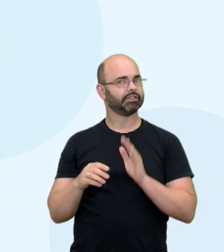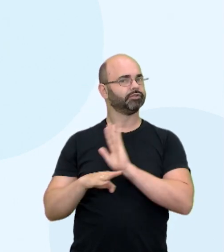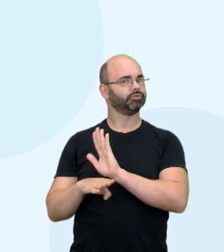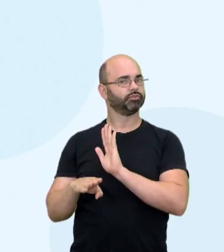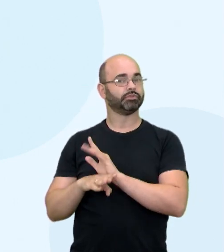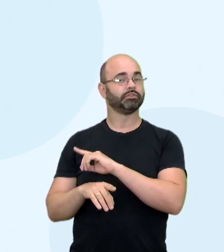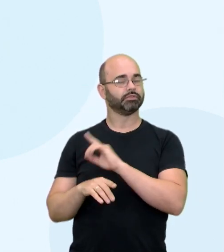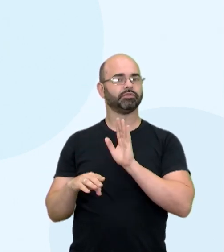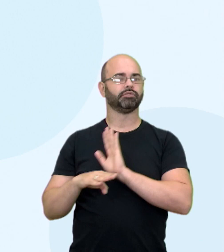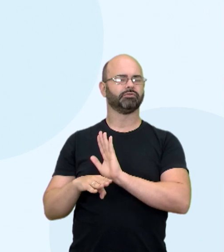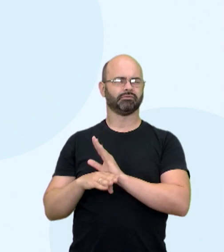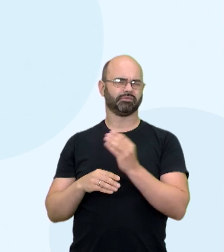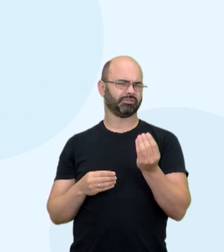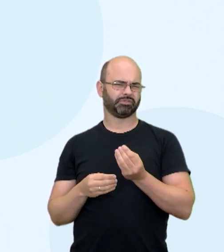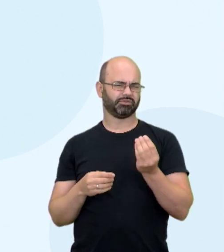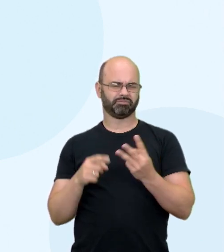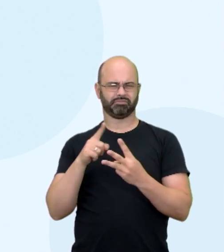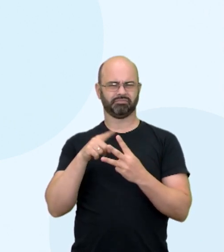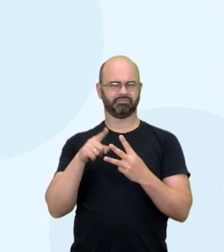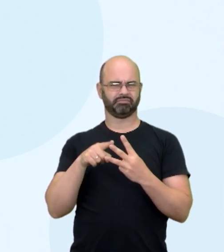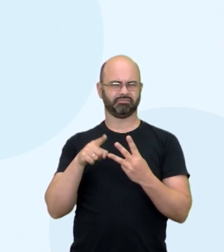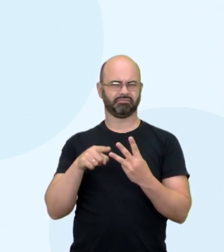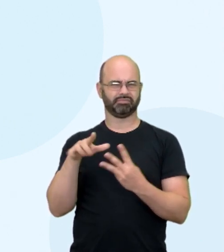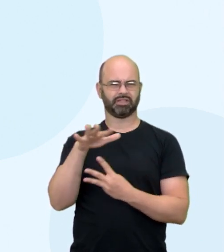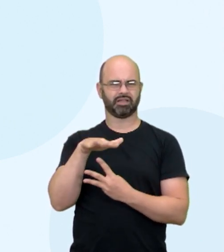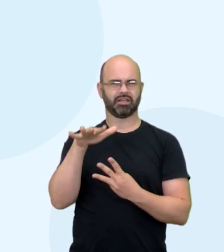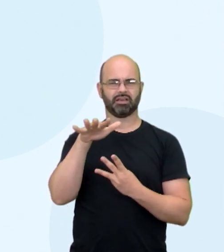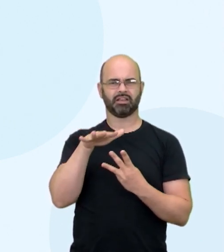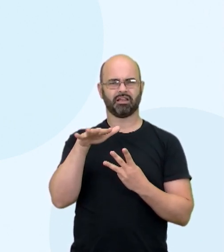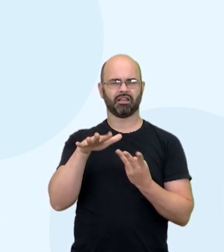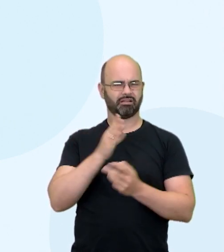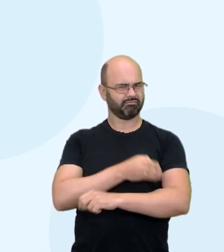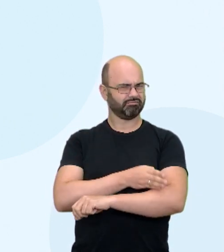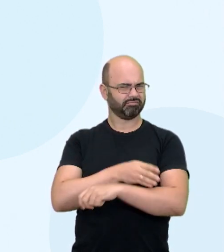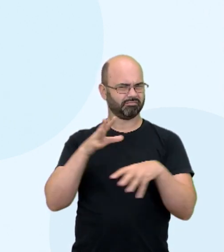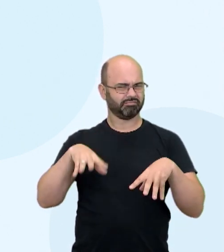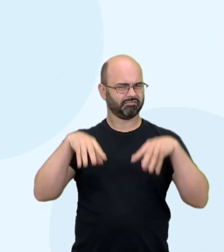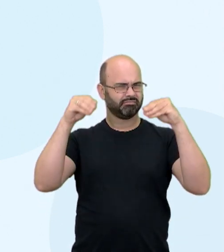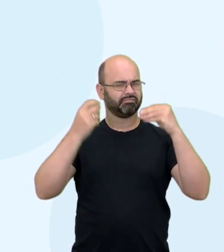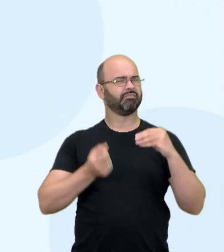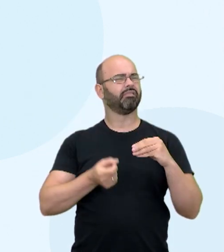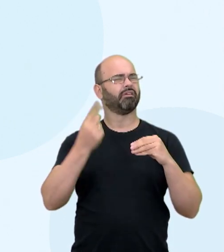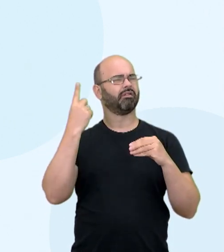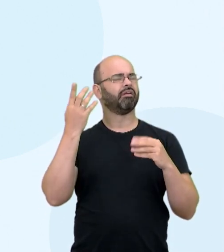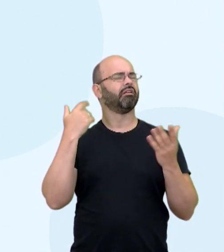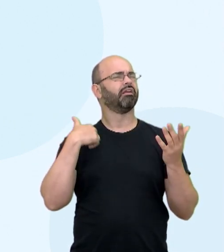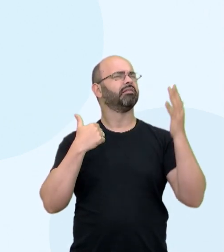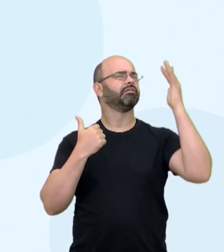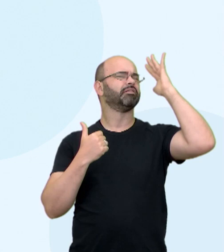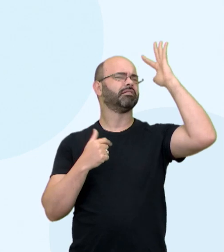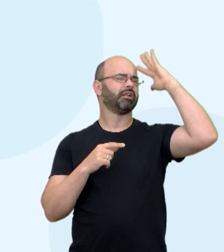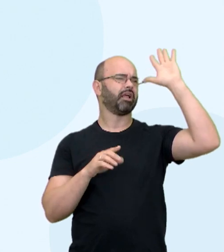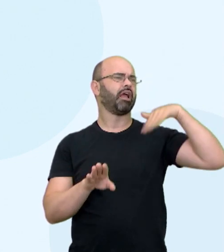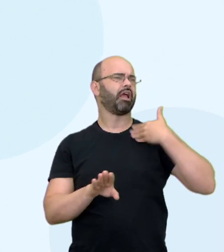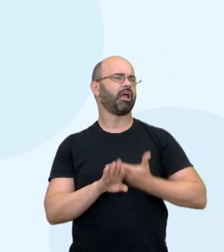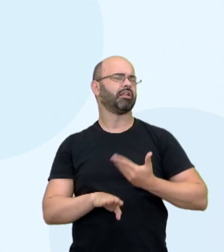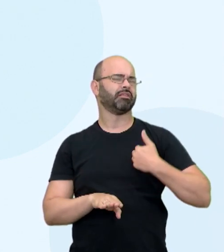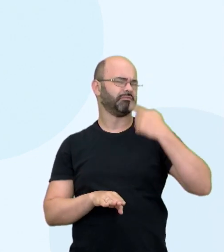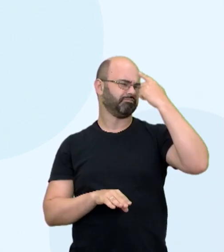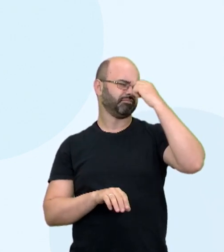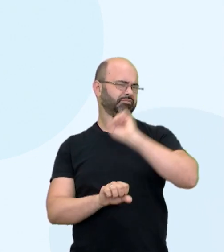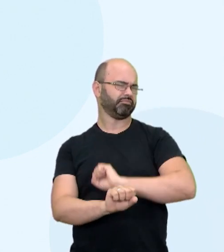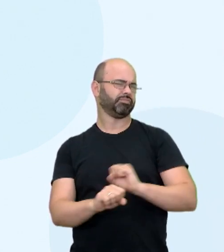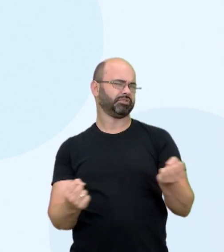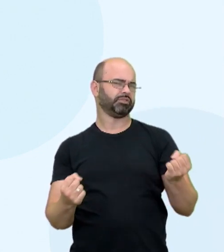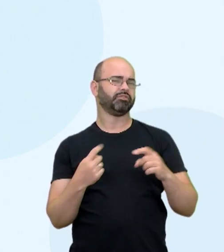Contribuições para a mecânica, para a ótica e para a geografia em plena Idade Média? Mas isso vai contra tudo que eu imaginei até aqui. Eu pensava que